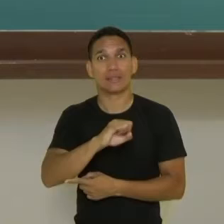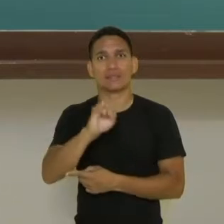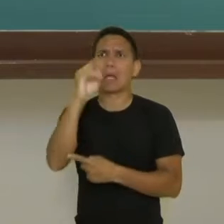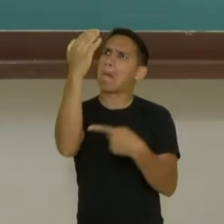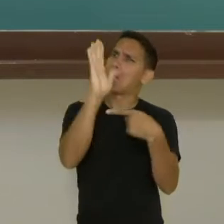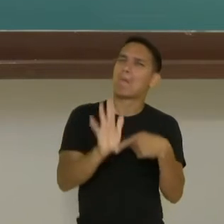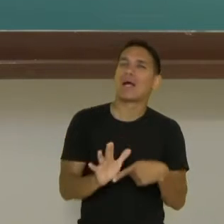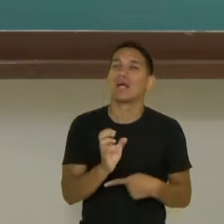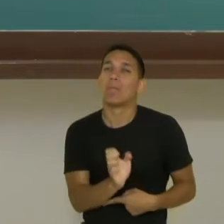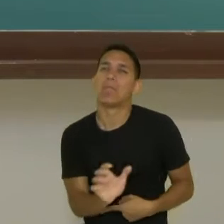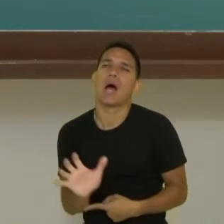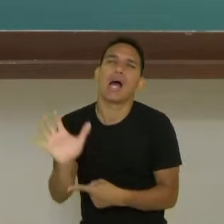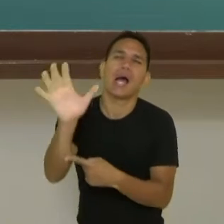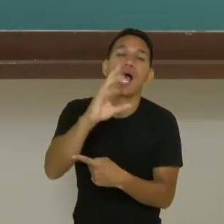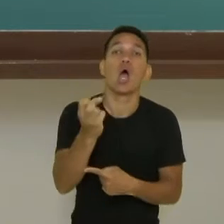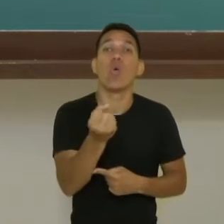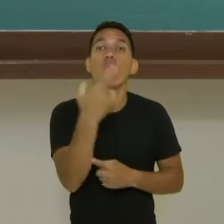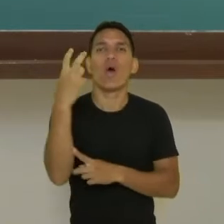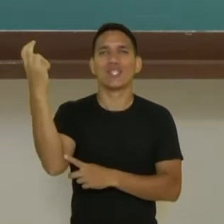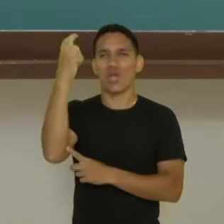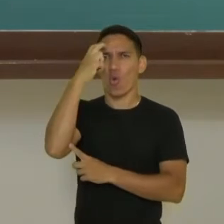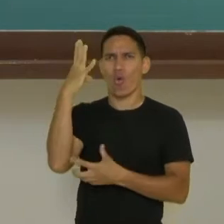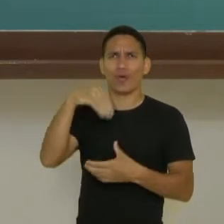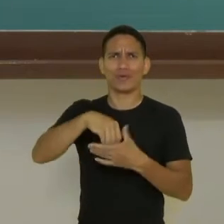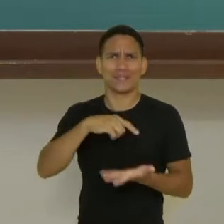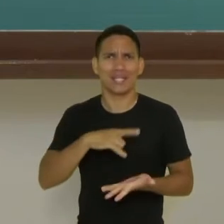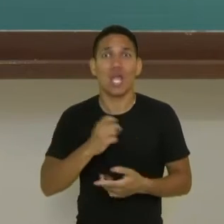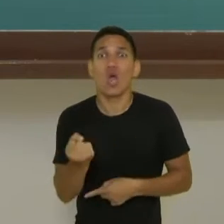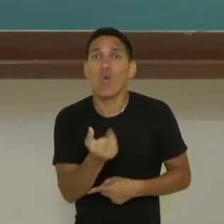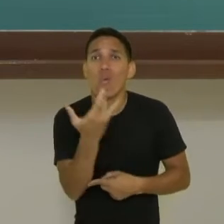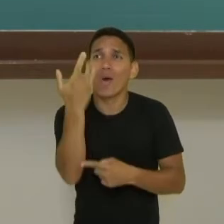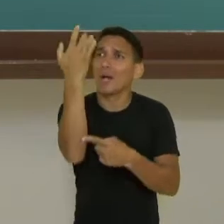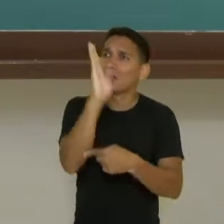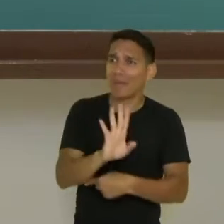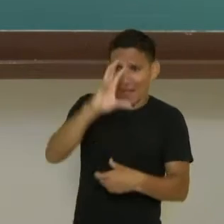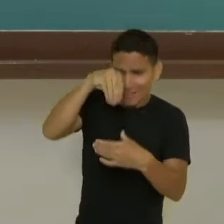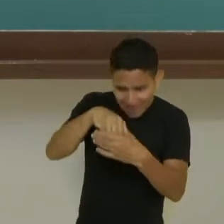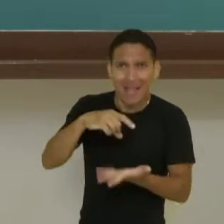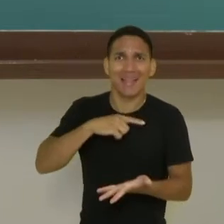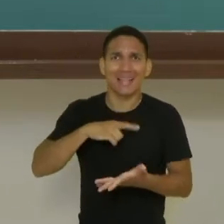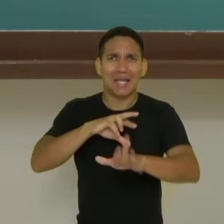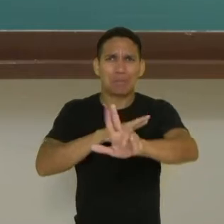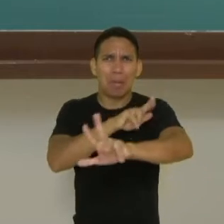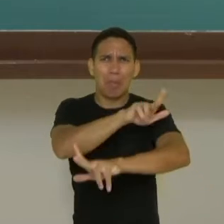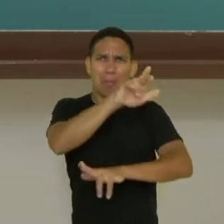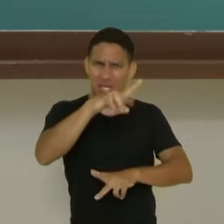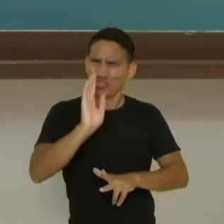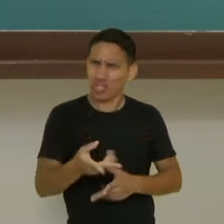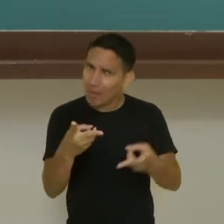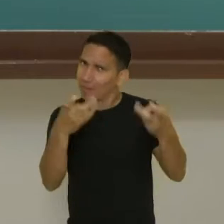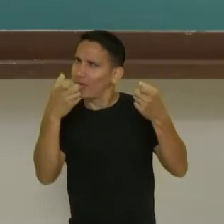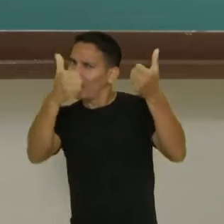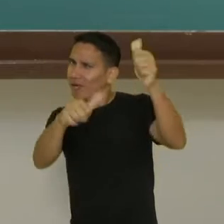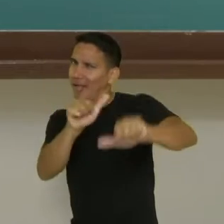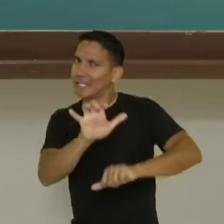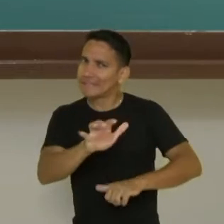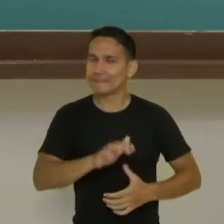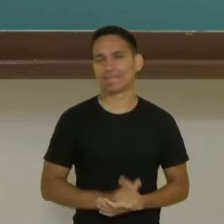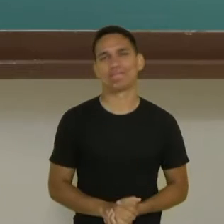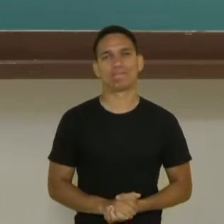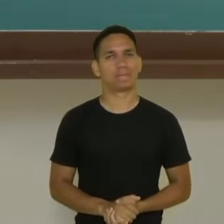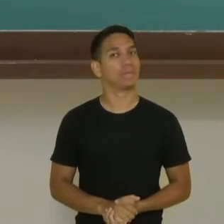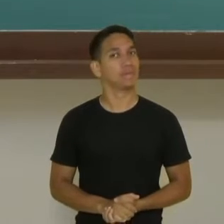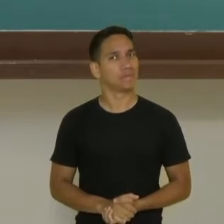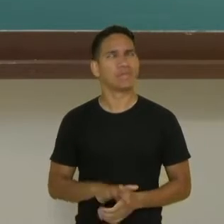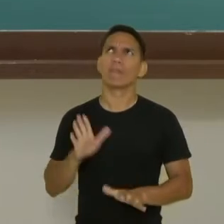quantas culturas existem no Brasil? Quantos Brasis nós temos dentro do Brasil? Já fizeram essa análise?